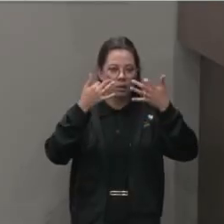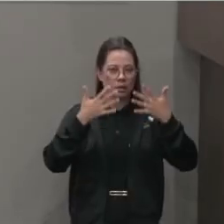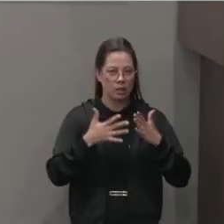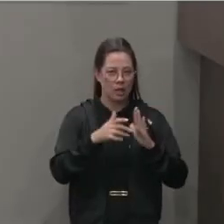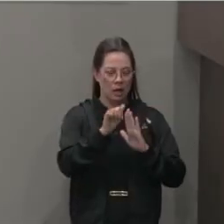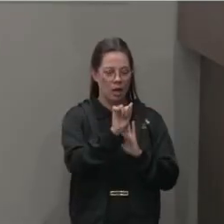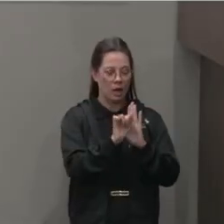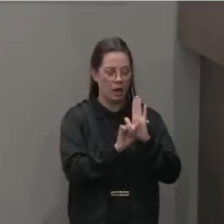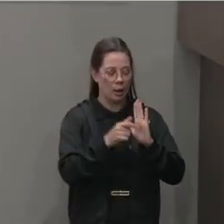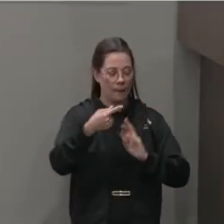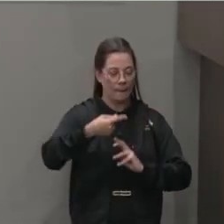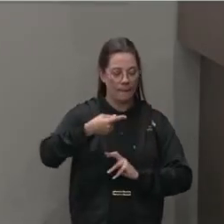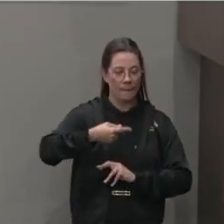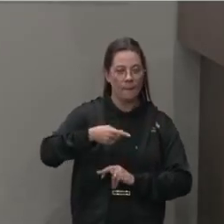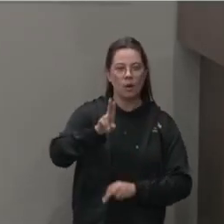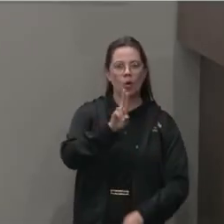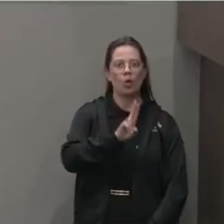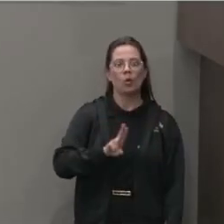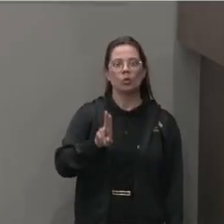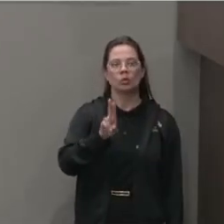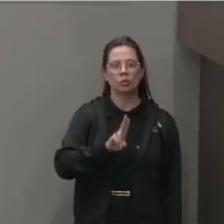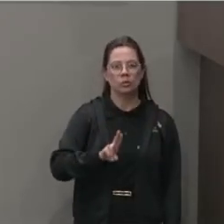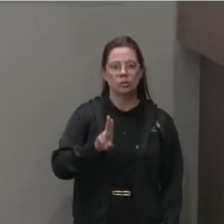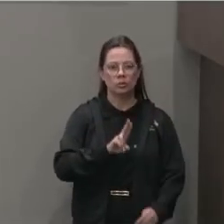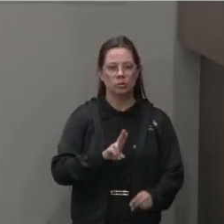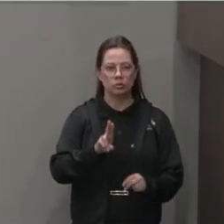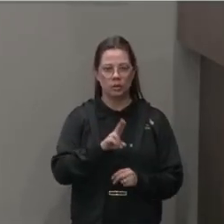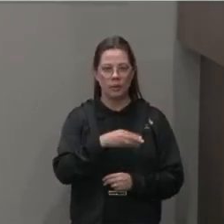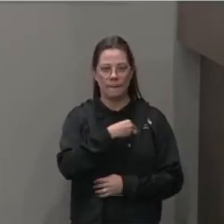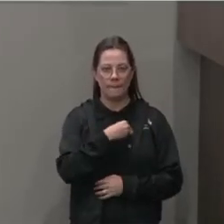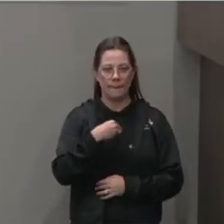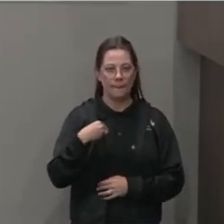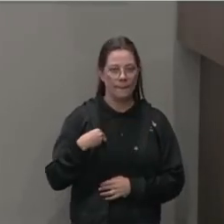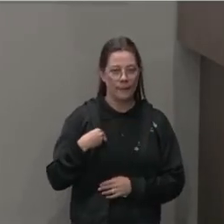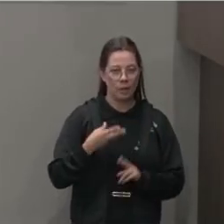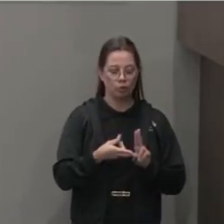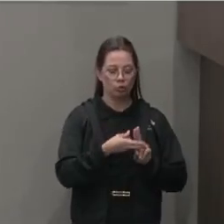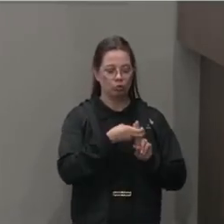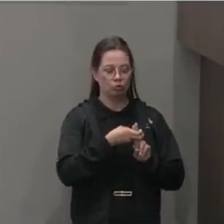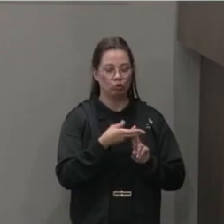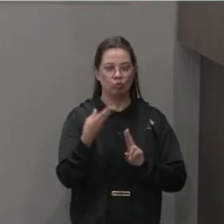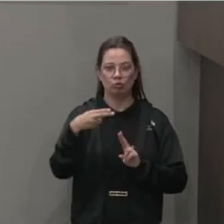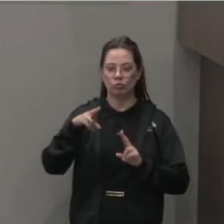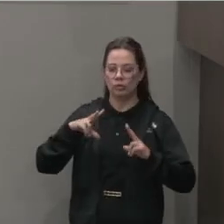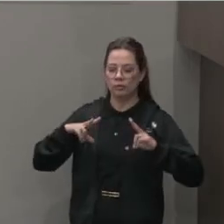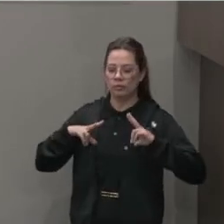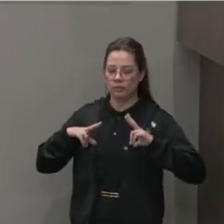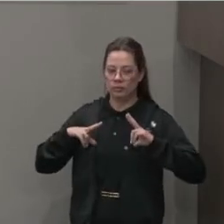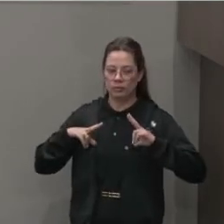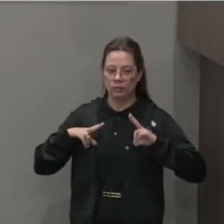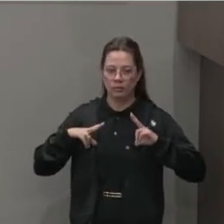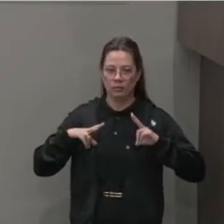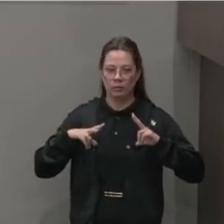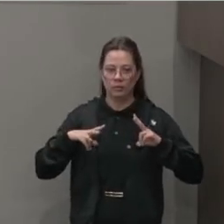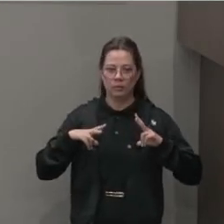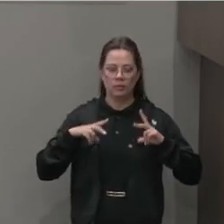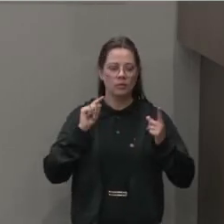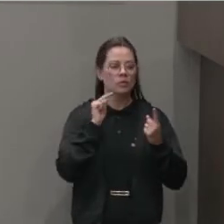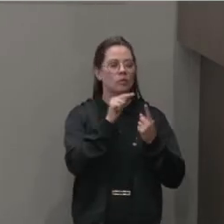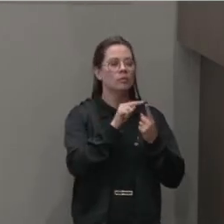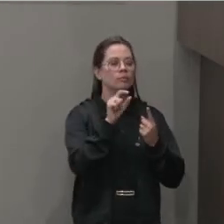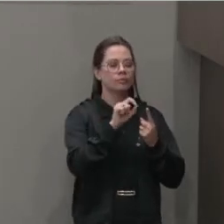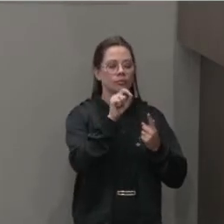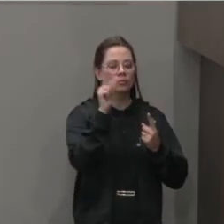artigo 1º, o usuário do sistema médico, seja do SUS ou da iniciativa privada, com a finalidade